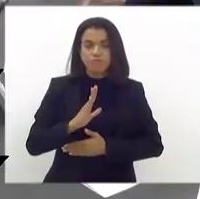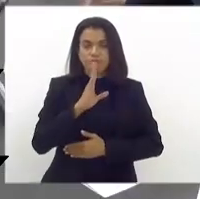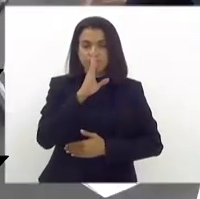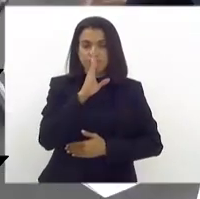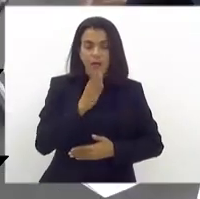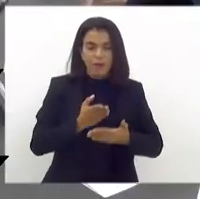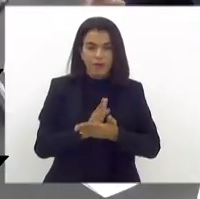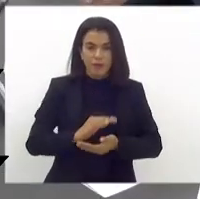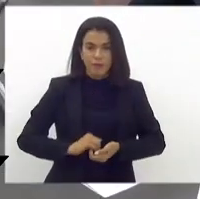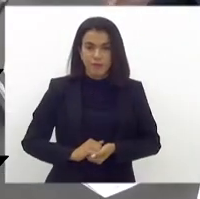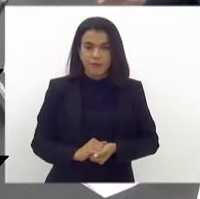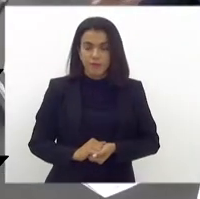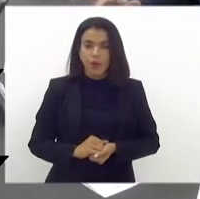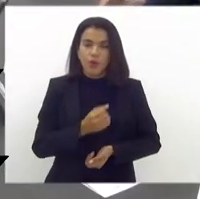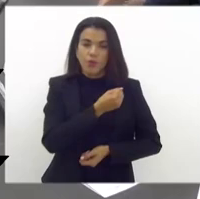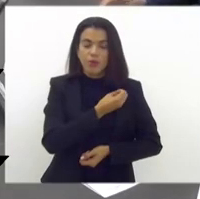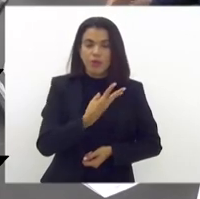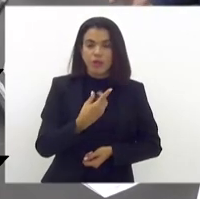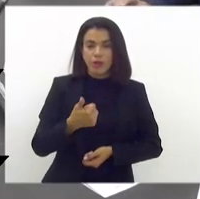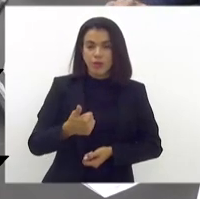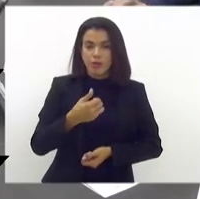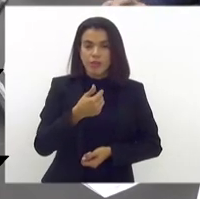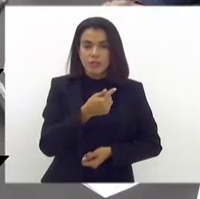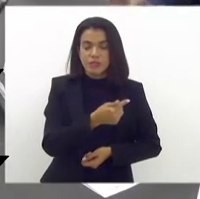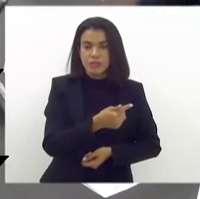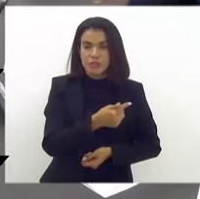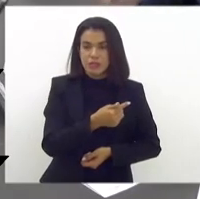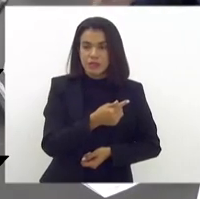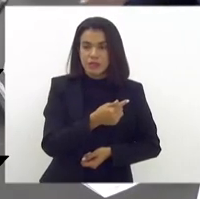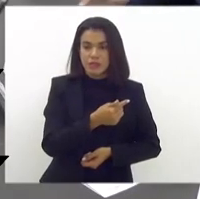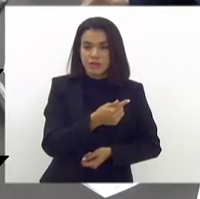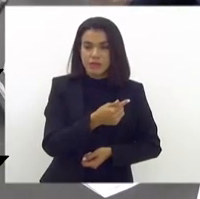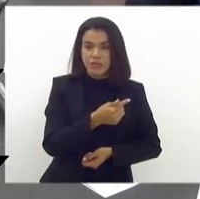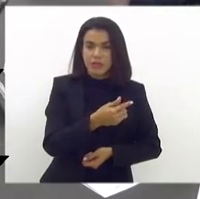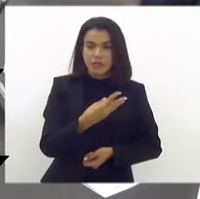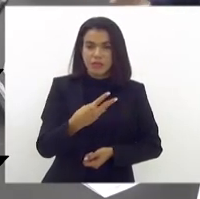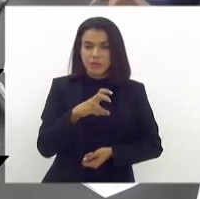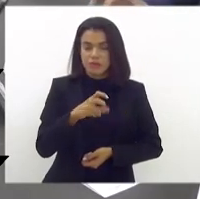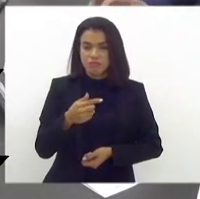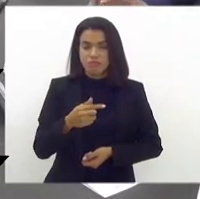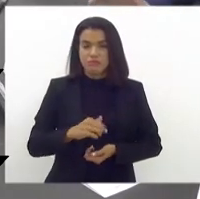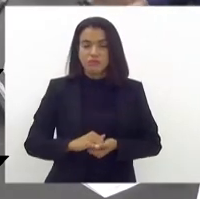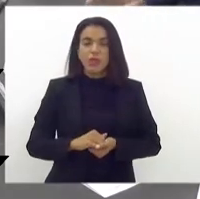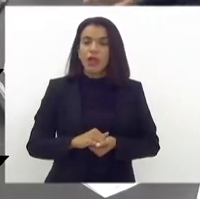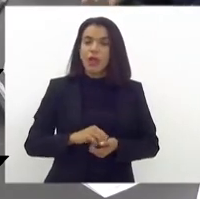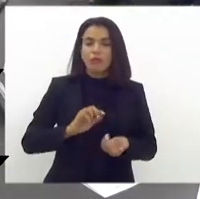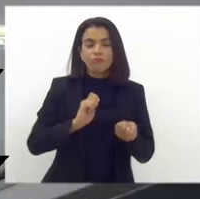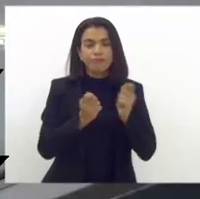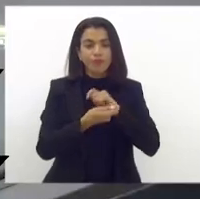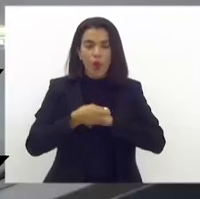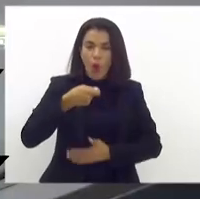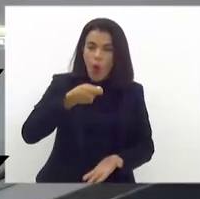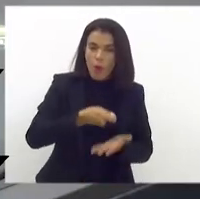como estão. Aprovado. 31 da pauta, o PL 3757-21, de autoria do deputado Márcio Canella, que torna obrigatória a manutenção de